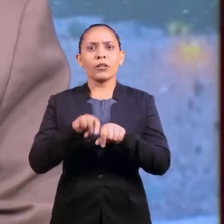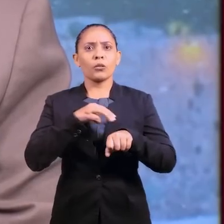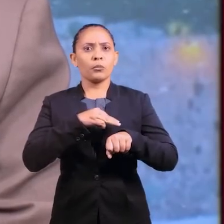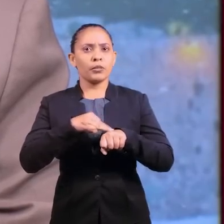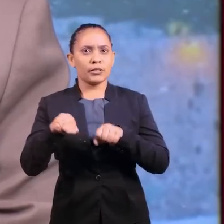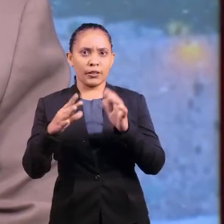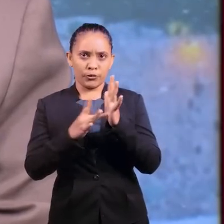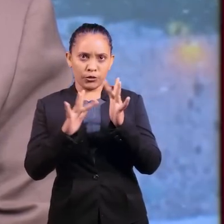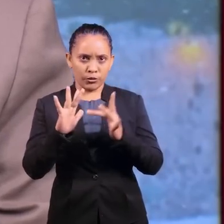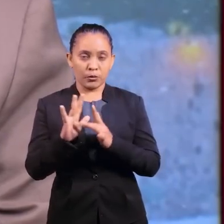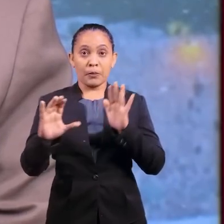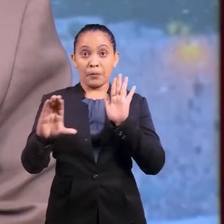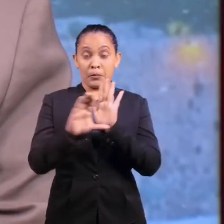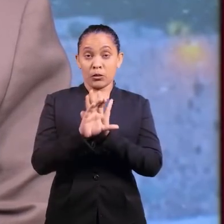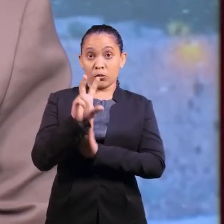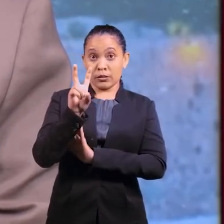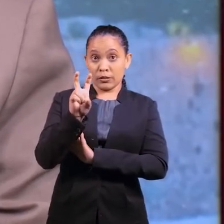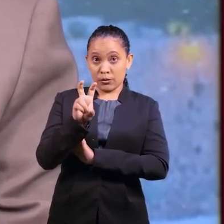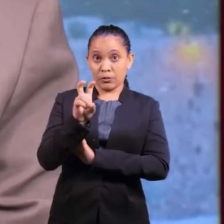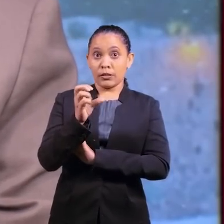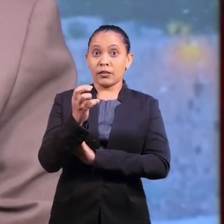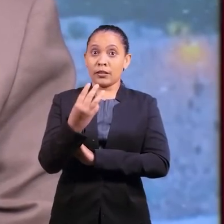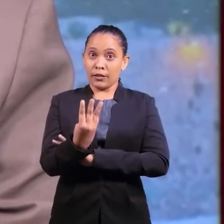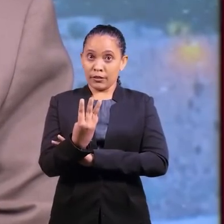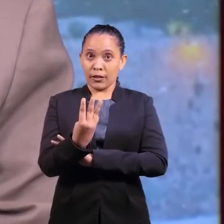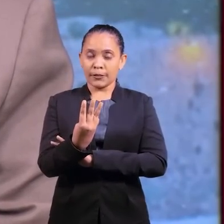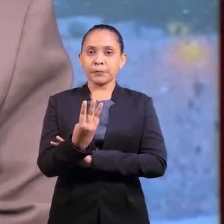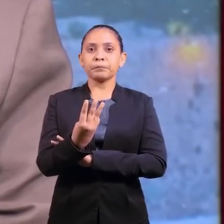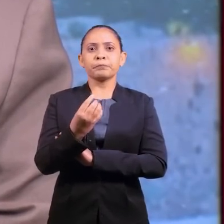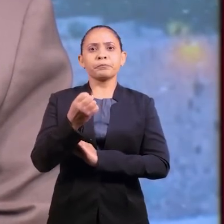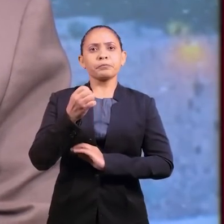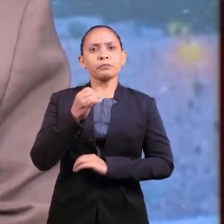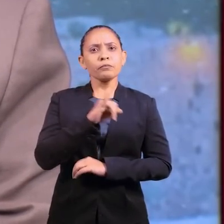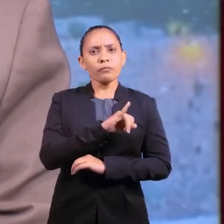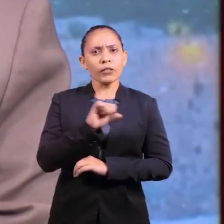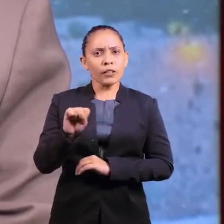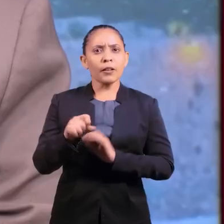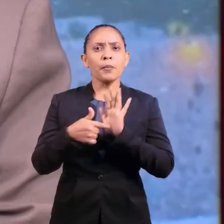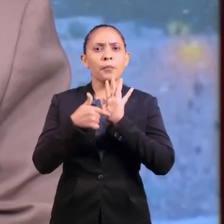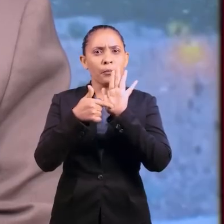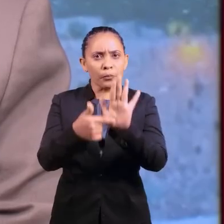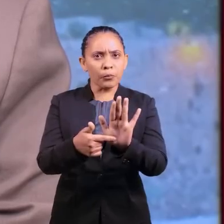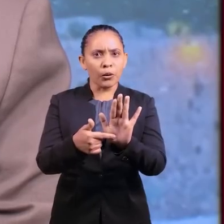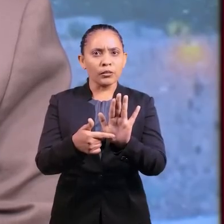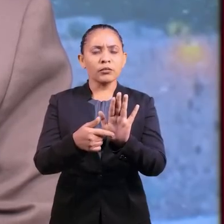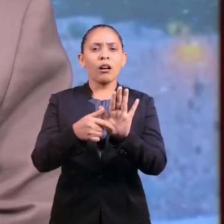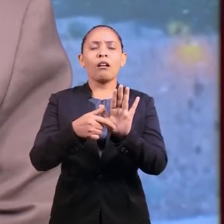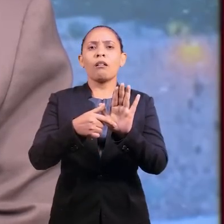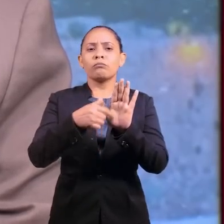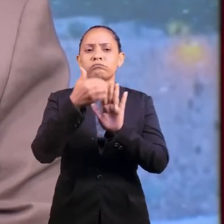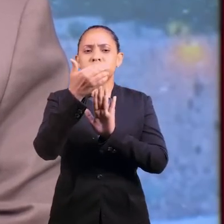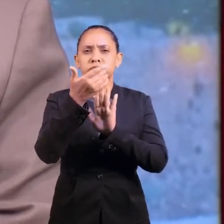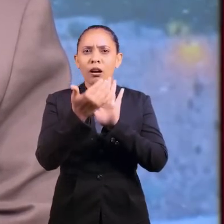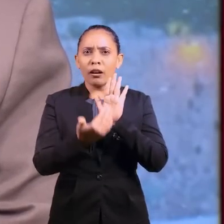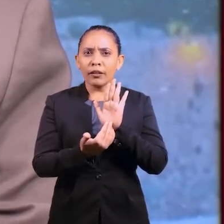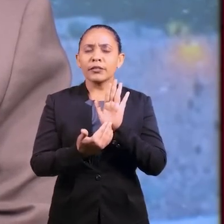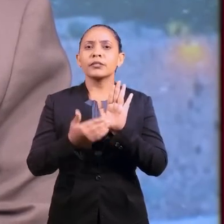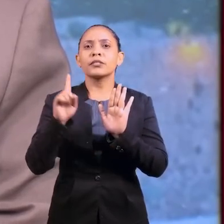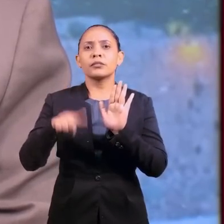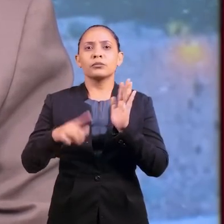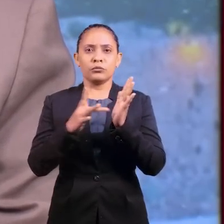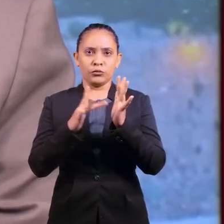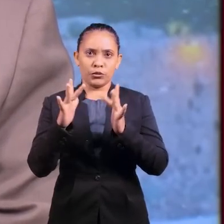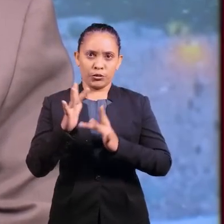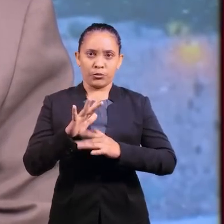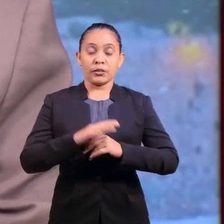Então, no capítulo 53 de Isaías, nós vamos ver essa descrição maravilhosa do Senhor